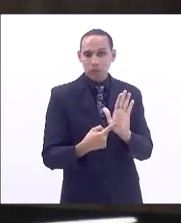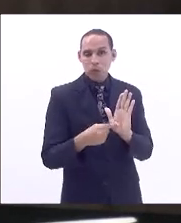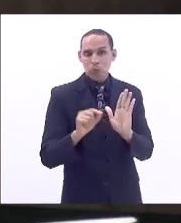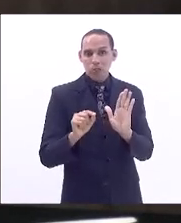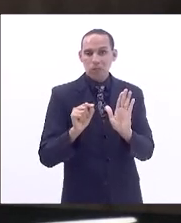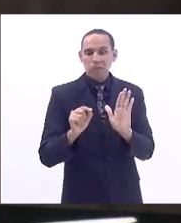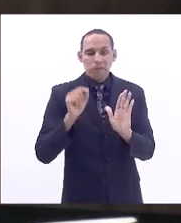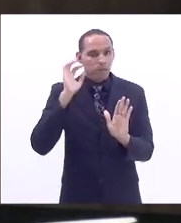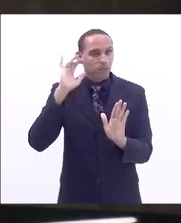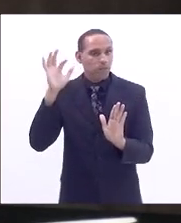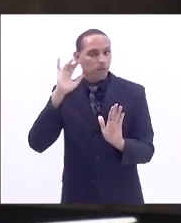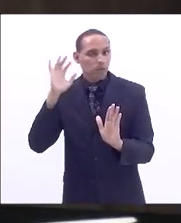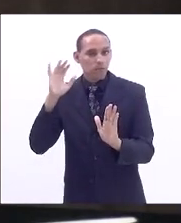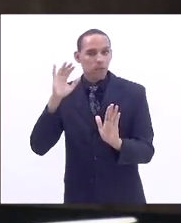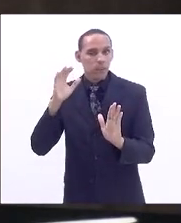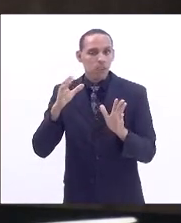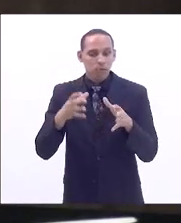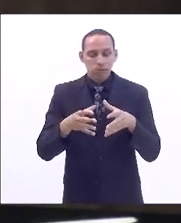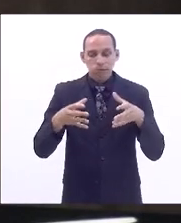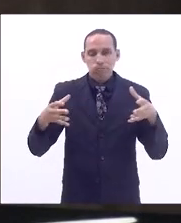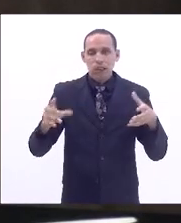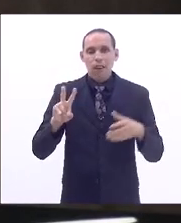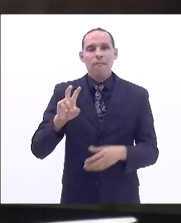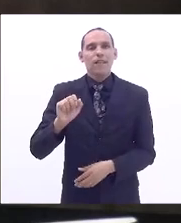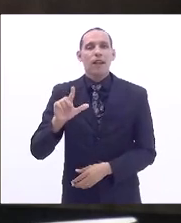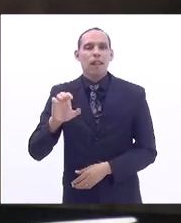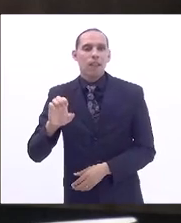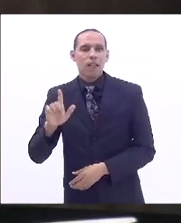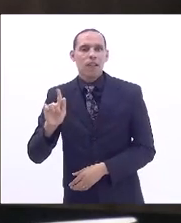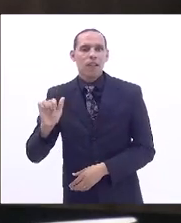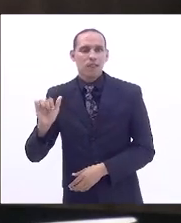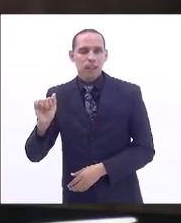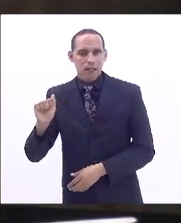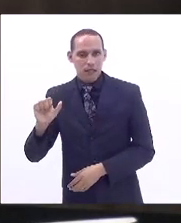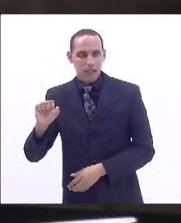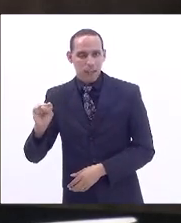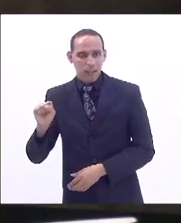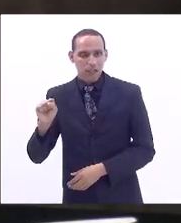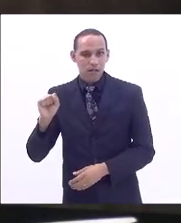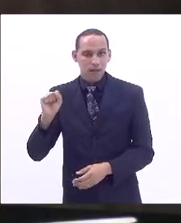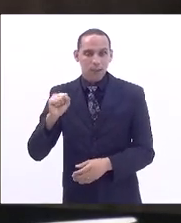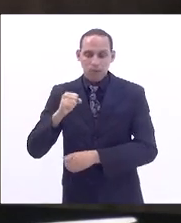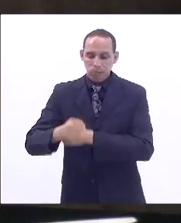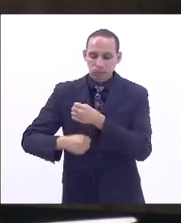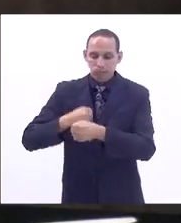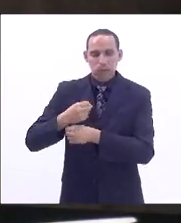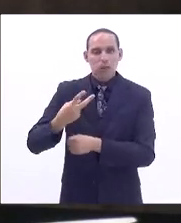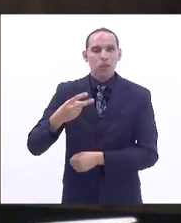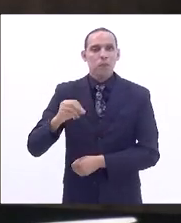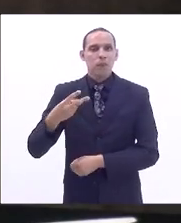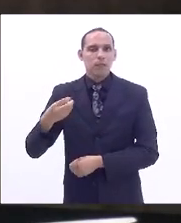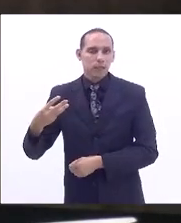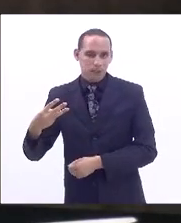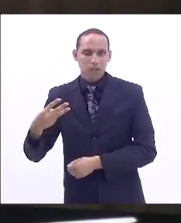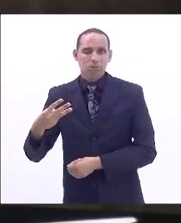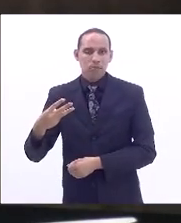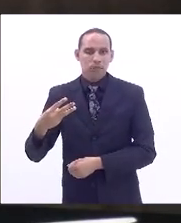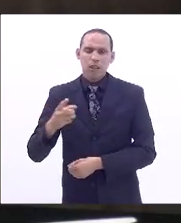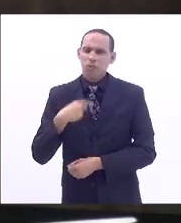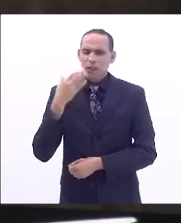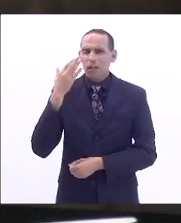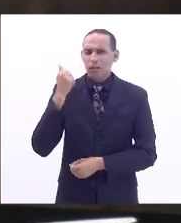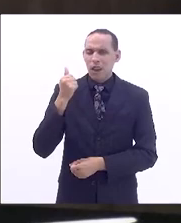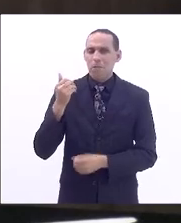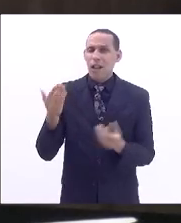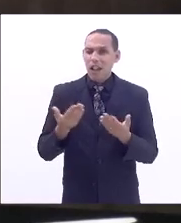em consideração a extensão do Vale gás até 2023 a gente sabe que temos